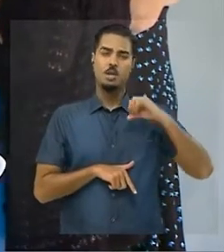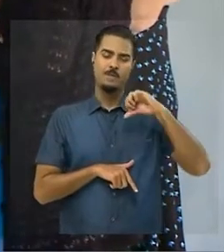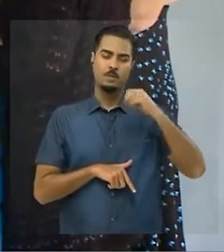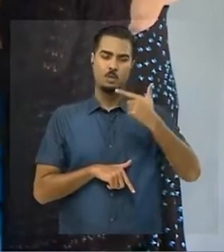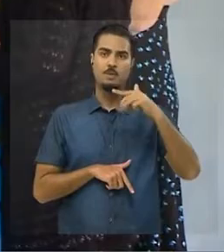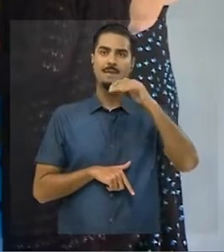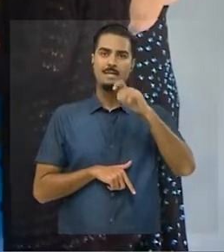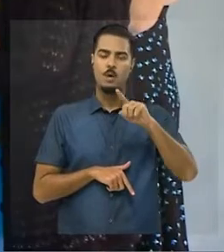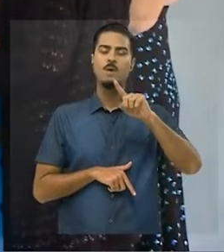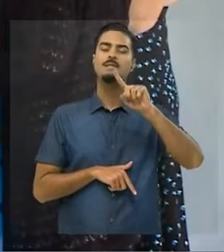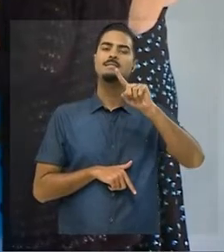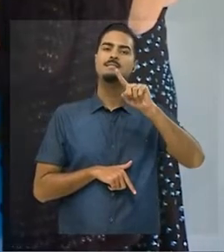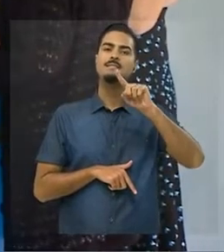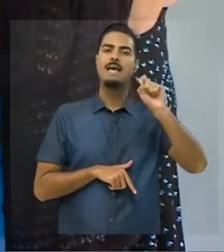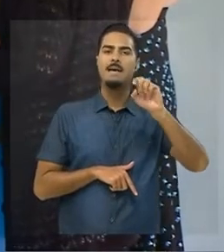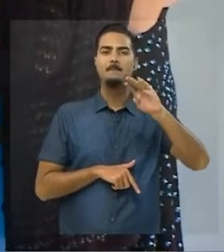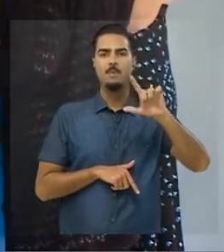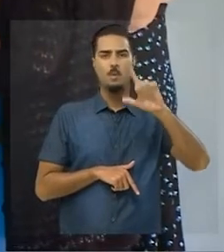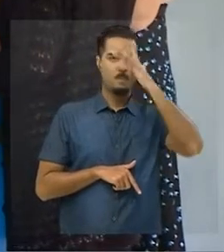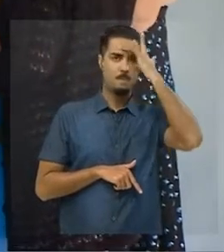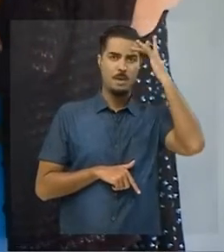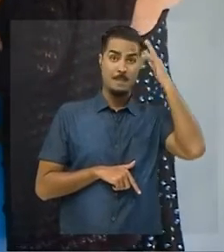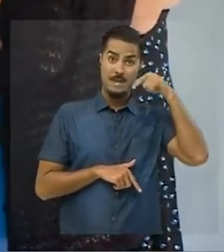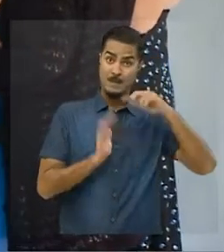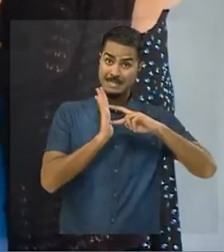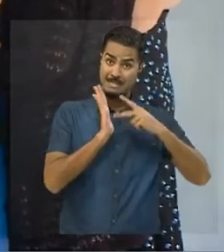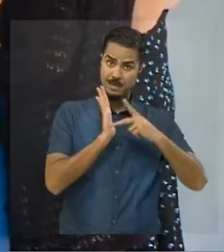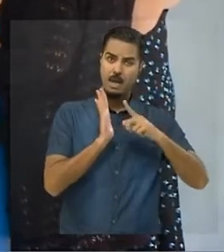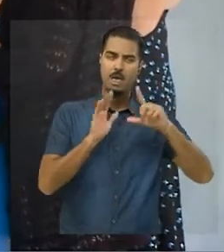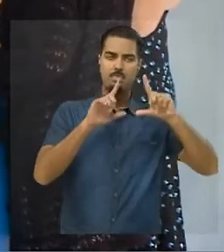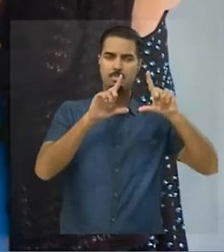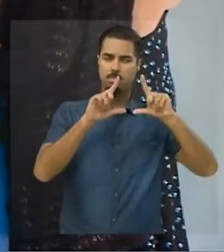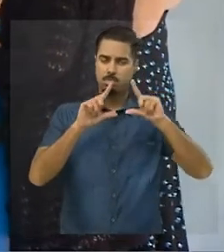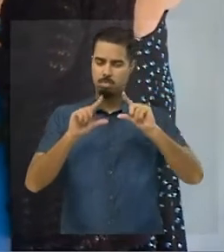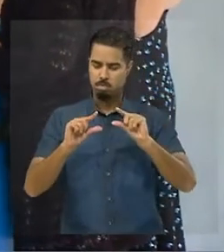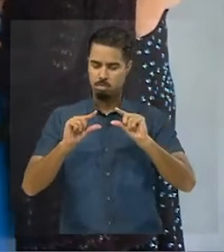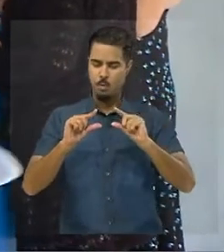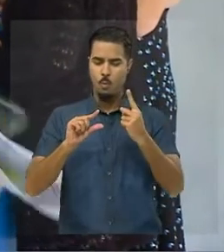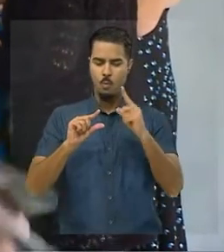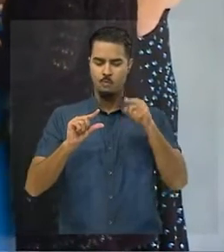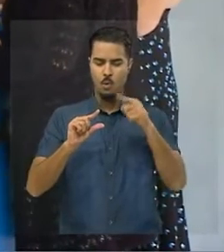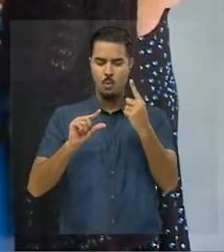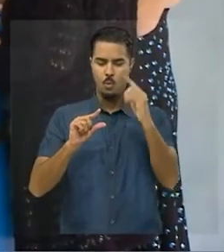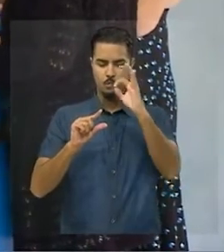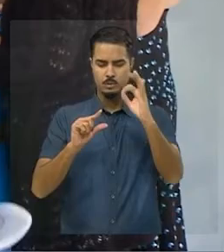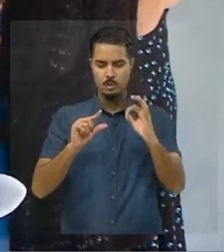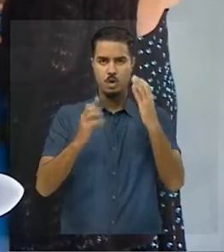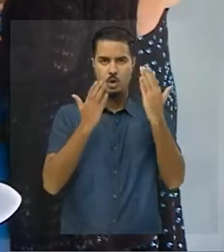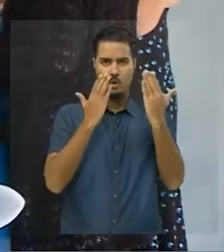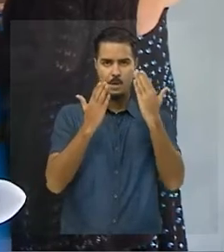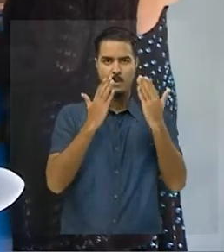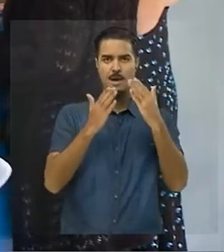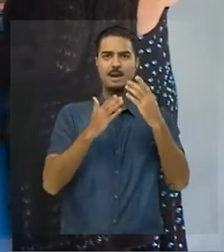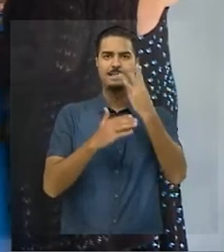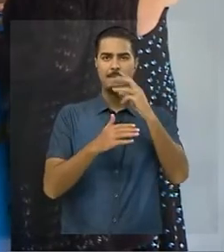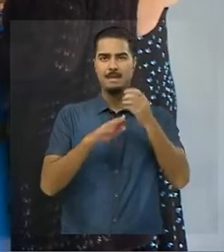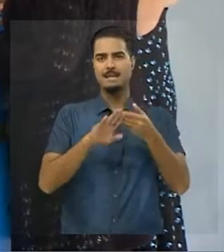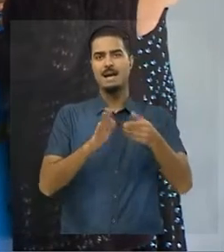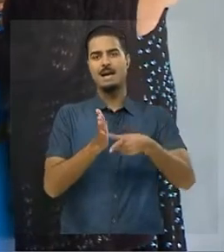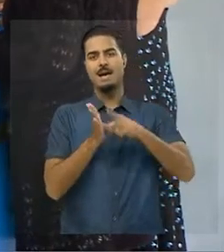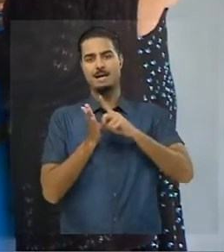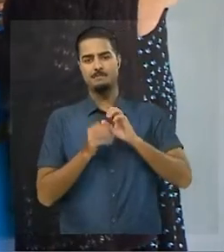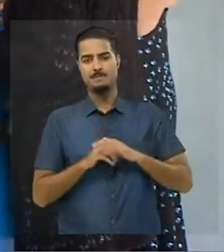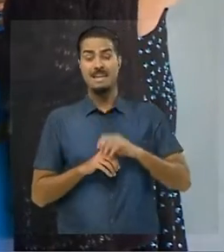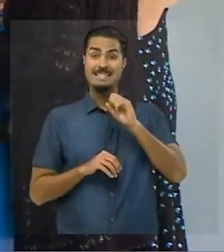mil pessoas. Esse número representa uma queda de 1,1% em relação ao trimestre anterior. E aí, se a